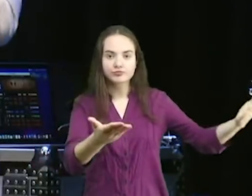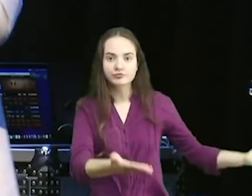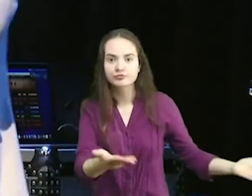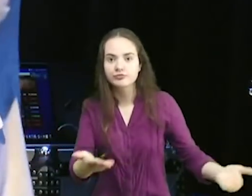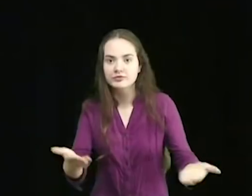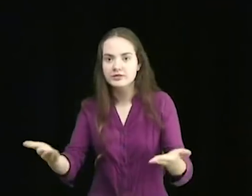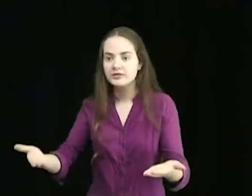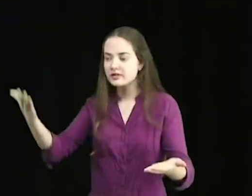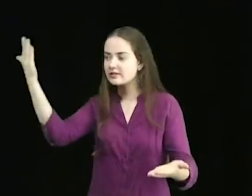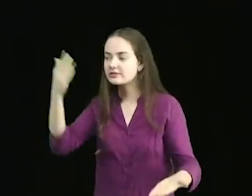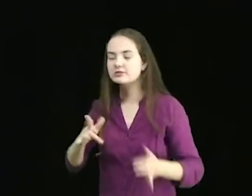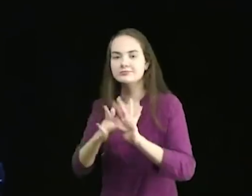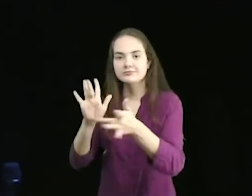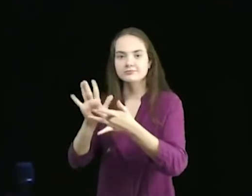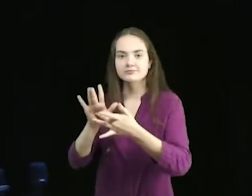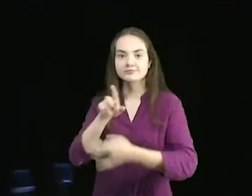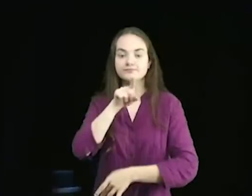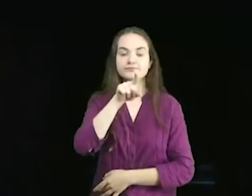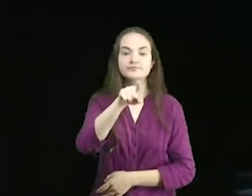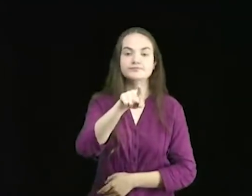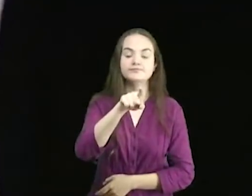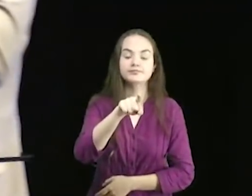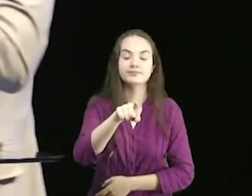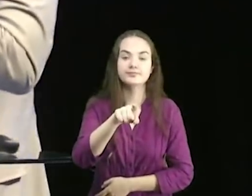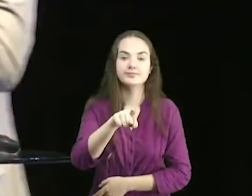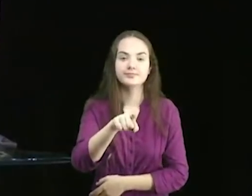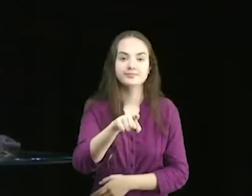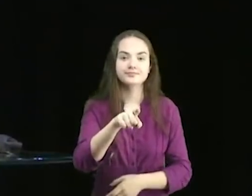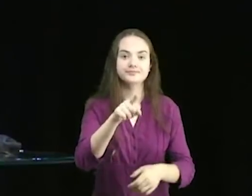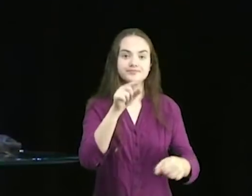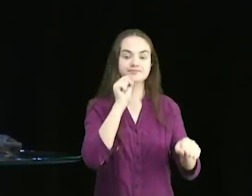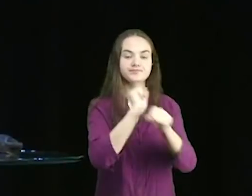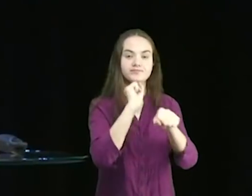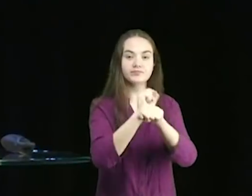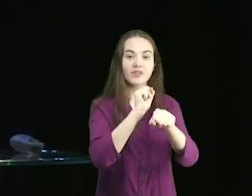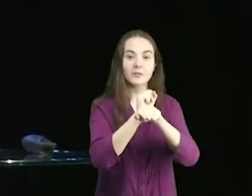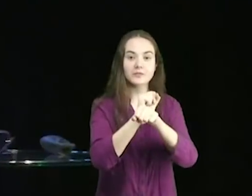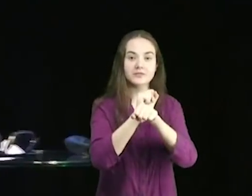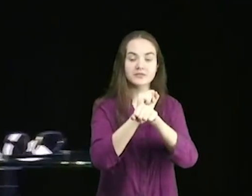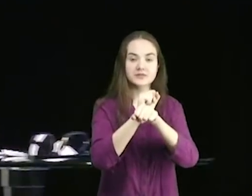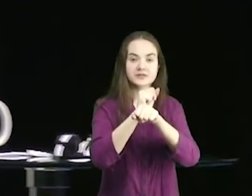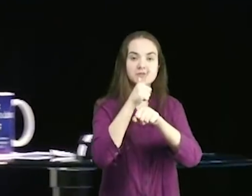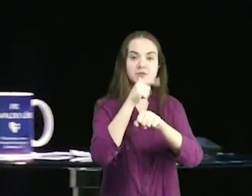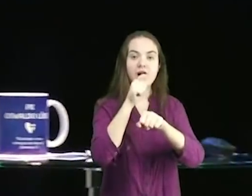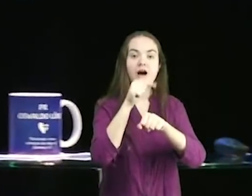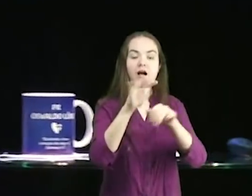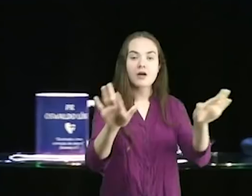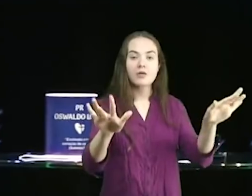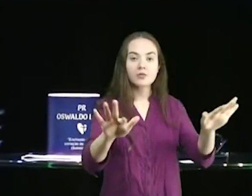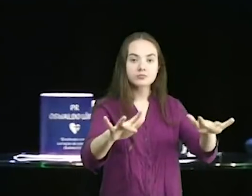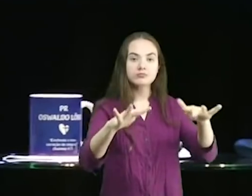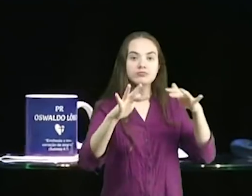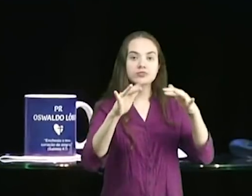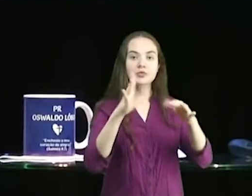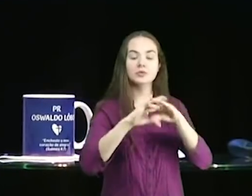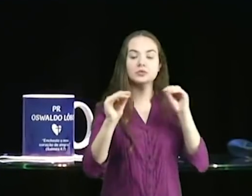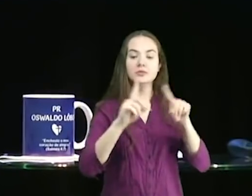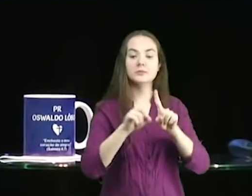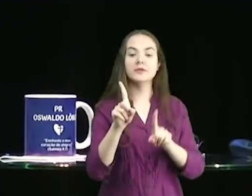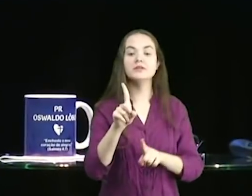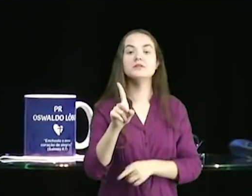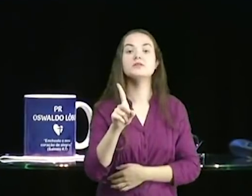tanque de Betesda, lá no tanque das ovelhas. Você não vai falar nada, mas os amigos vão dizer: